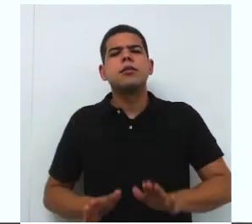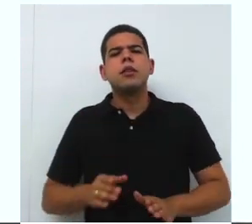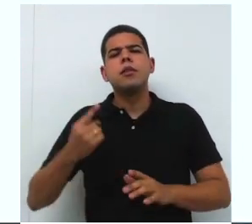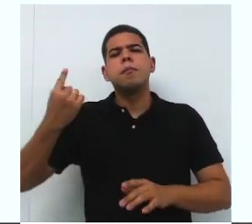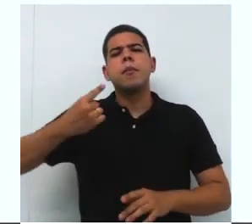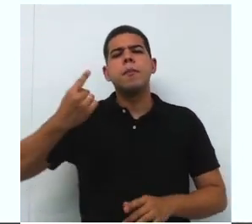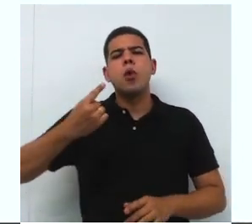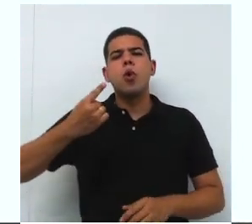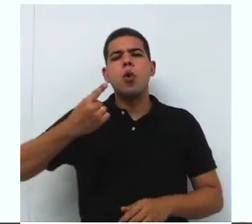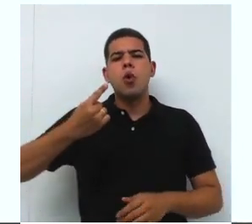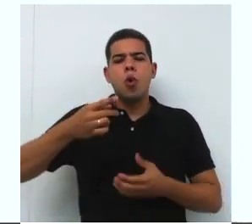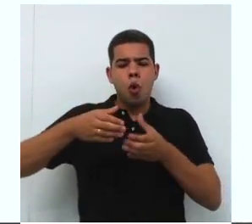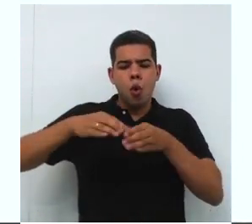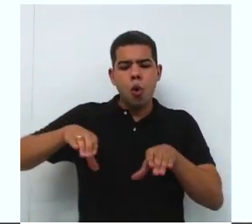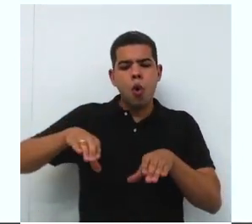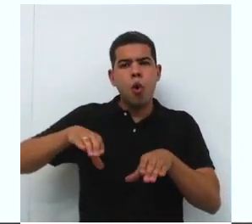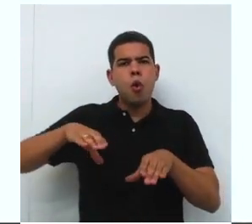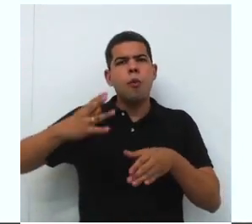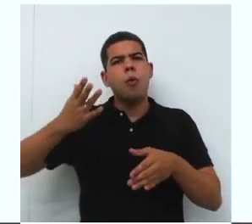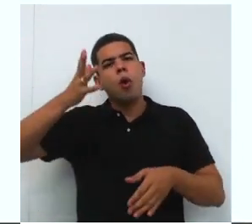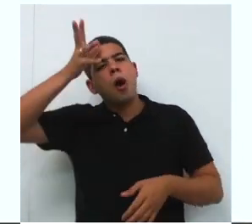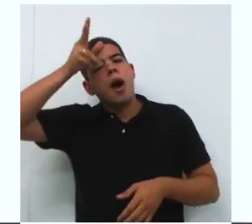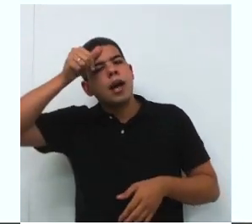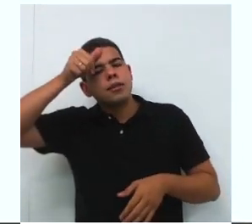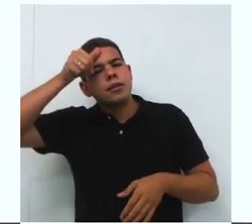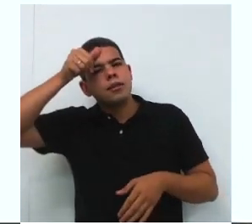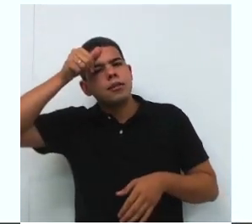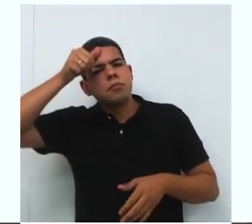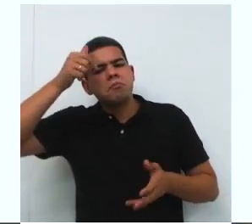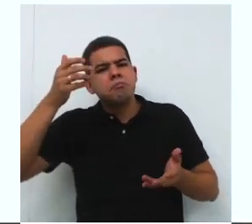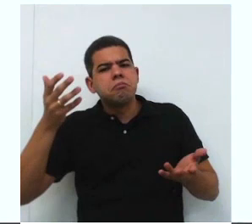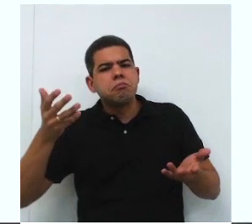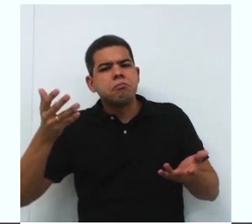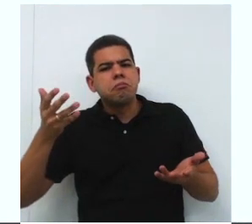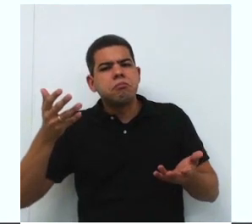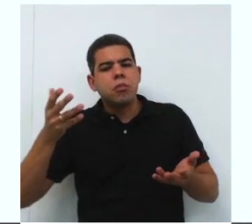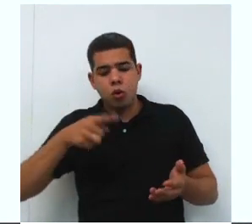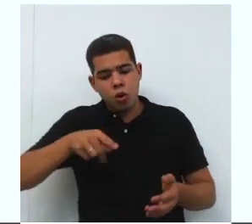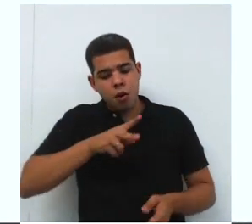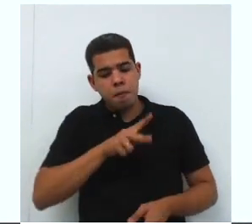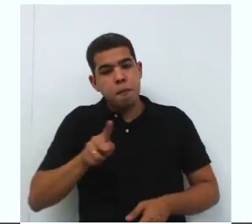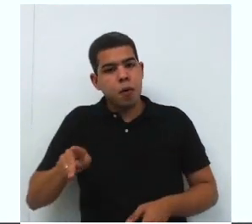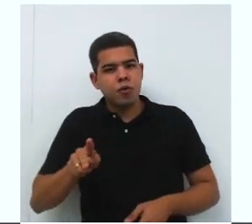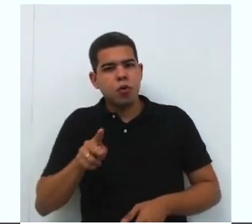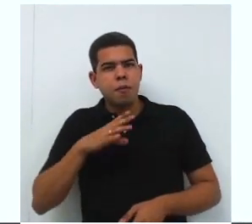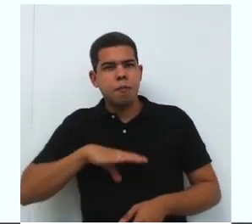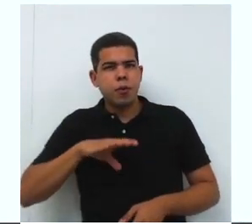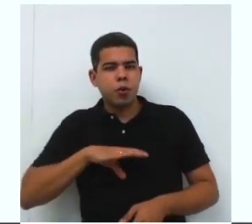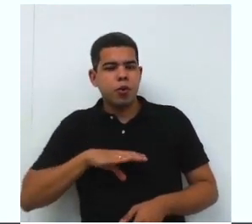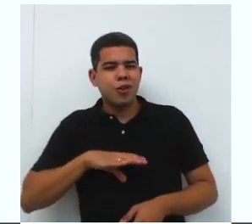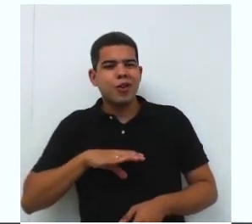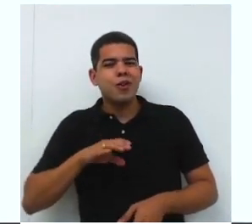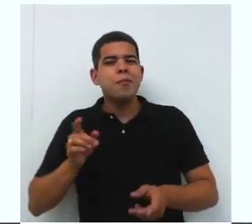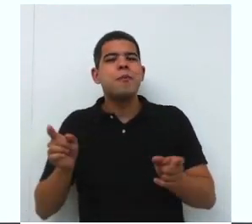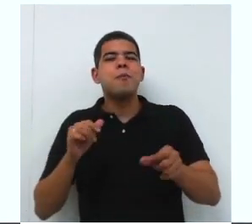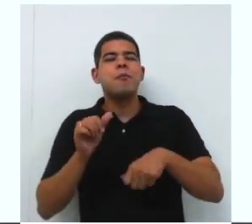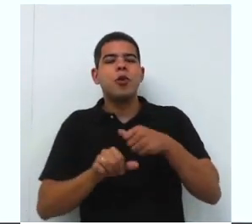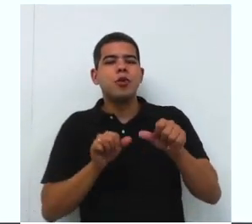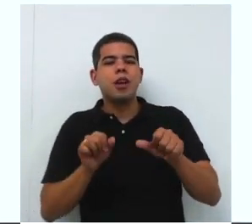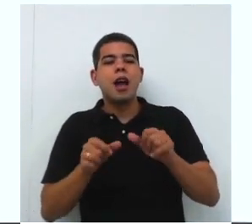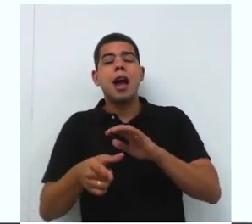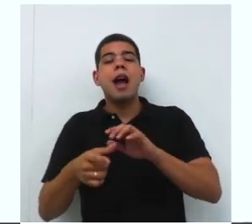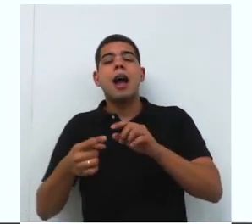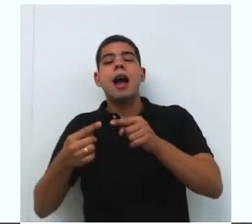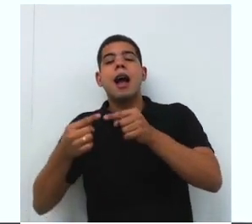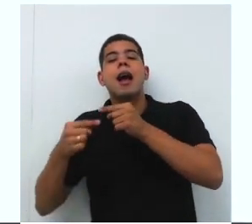galinha? Para a gente, professores de língua portuguesa, quem veio antes? A fala ou a escrita?